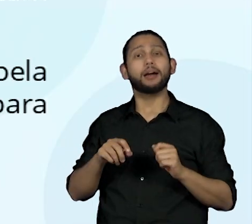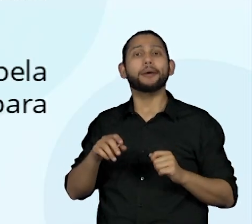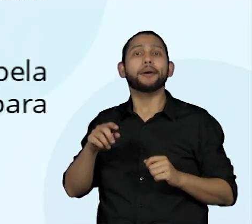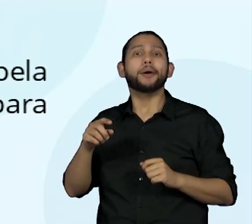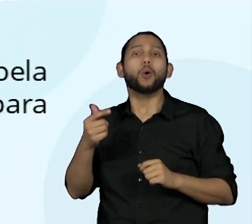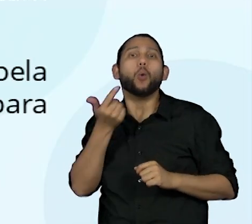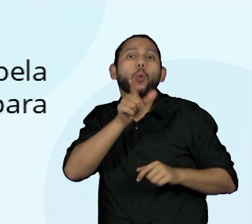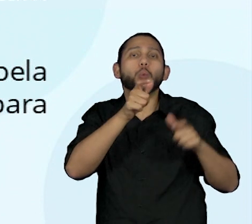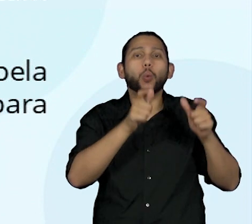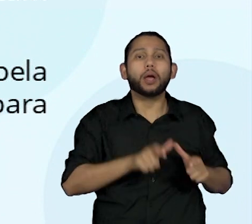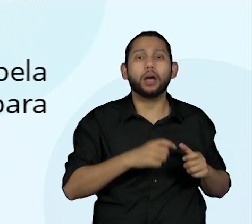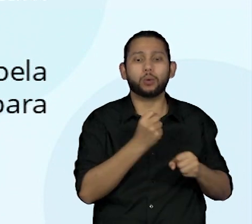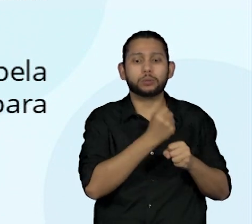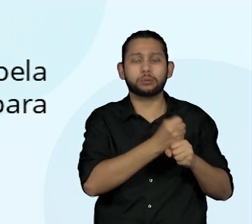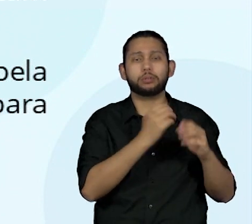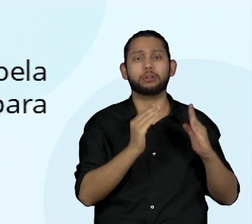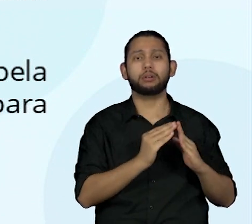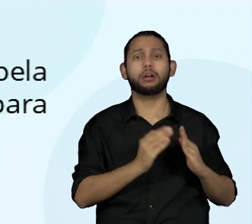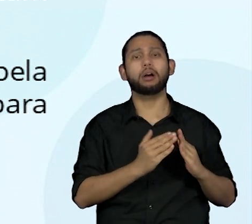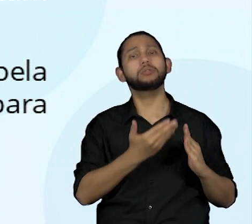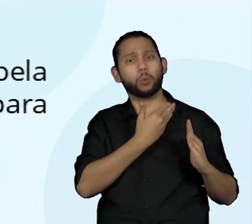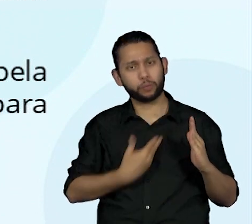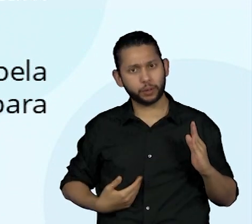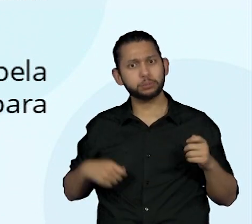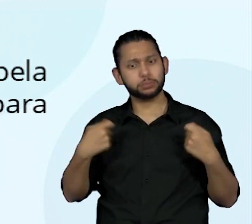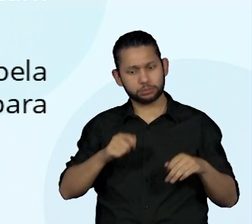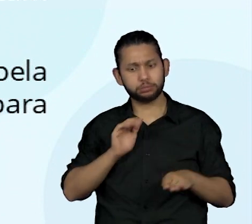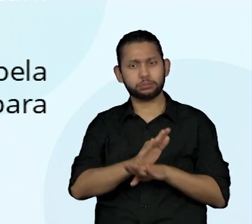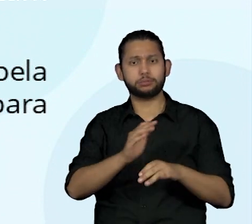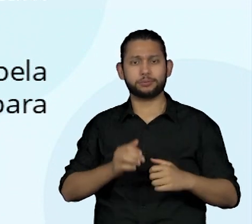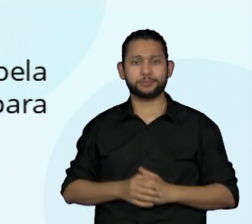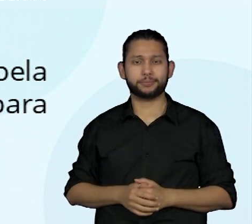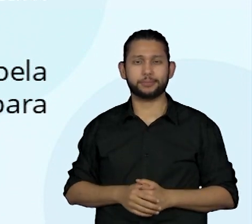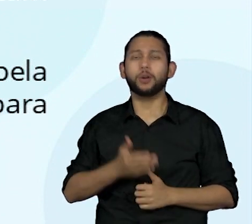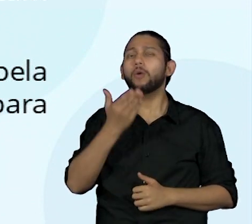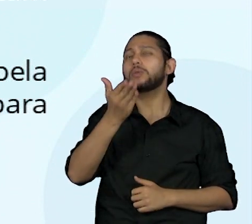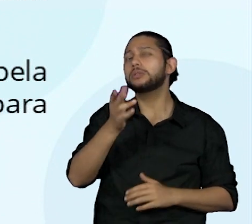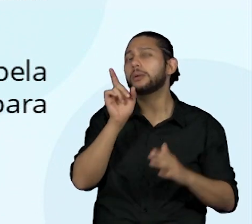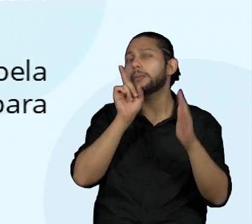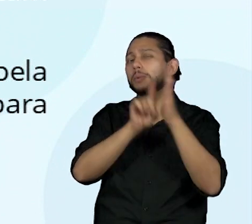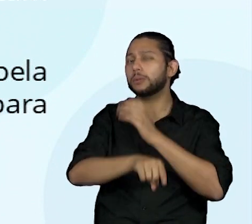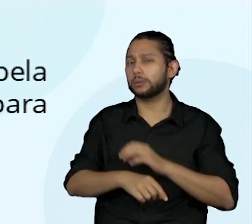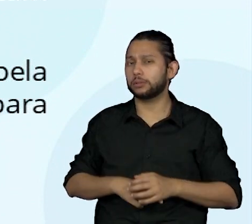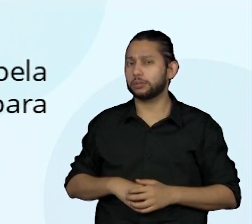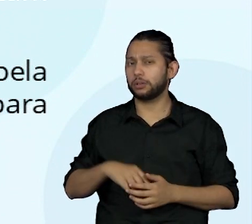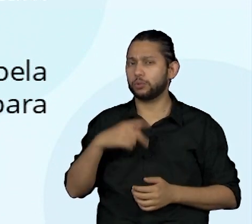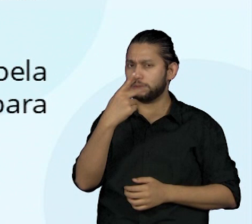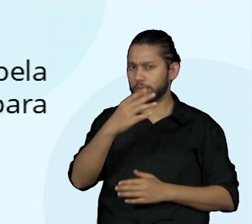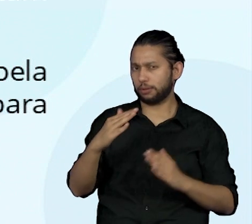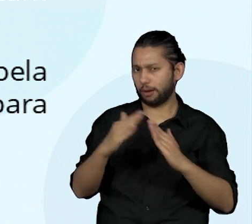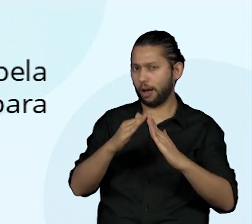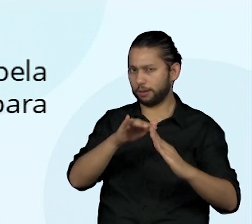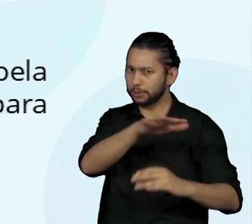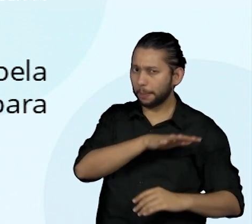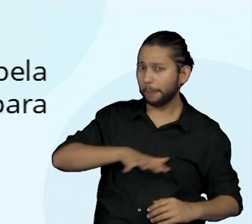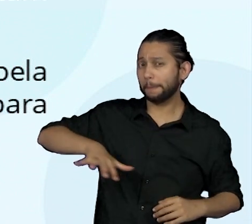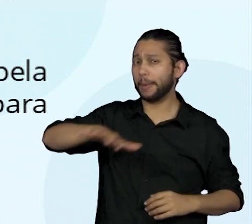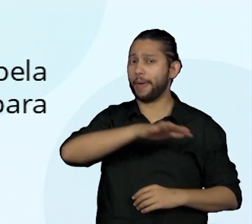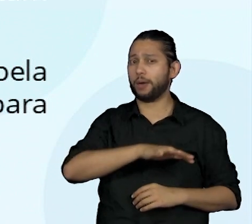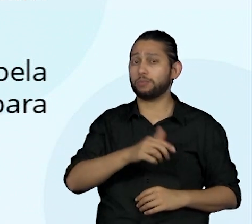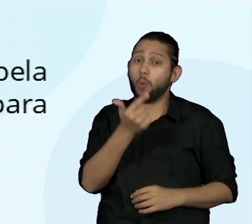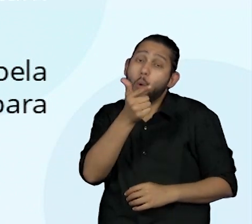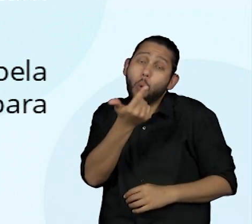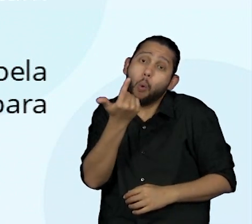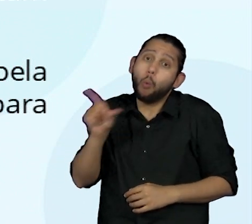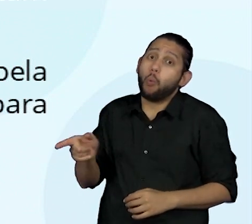o seguinte, gente, um desafio aí para você, caro estudante. Quais áreas próximas à sua comunidade ou alguma